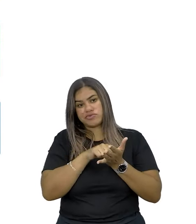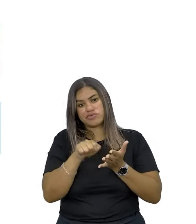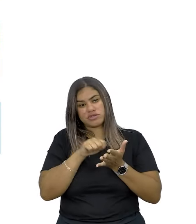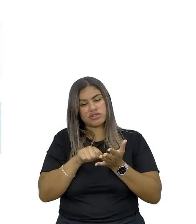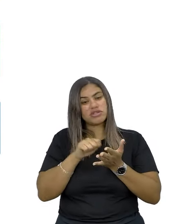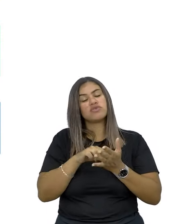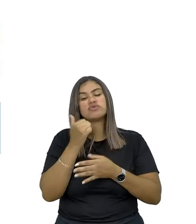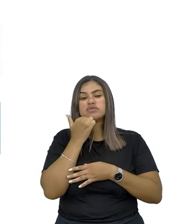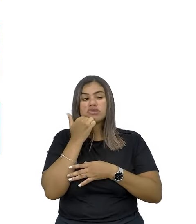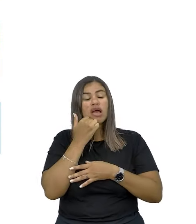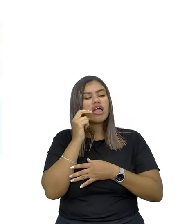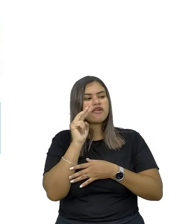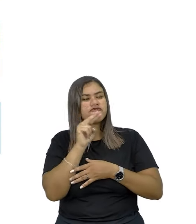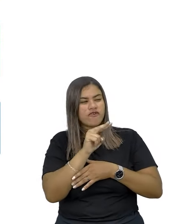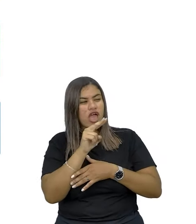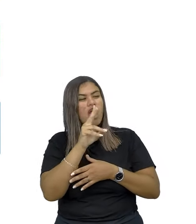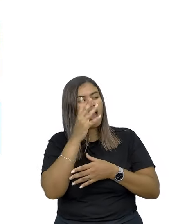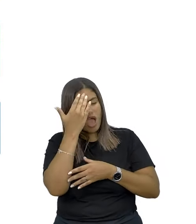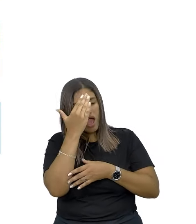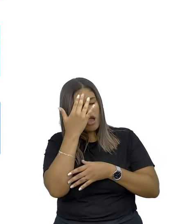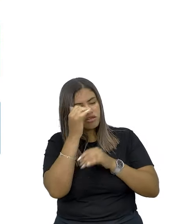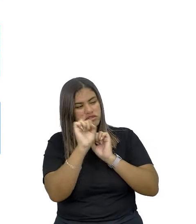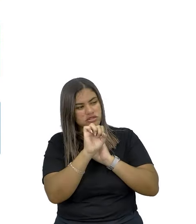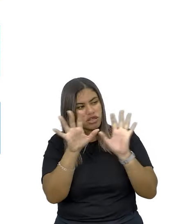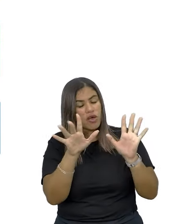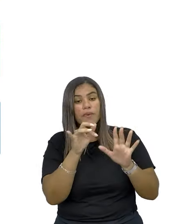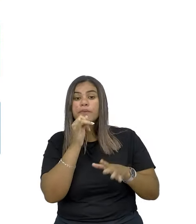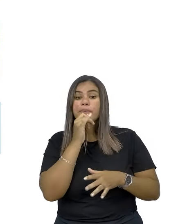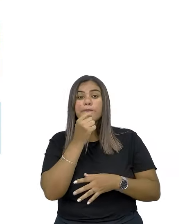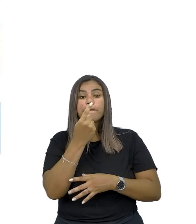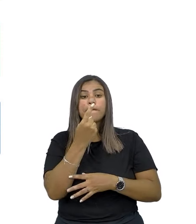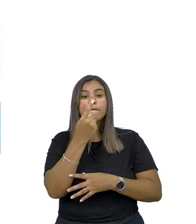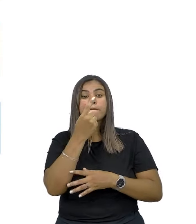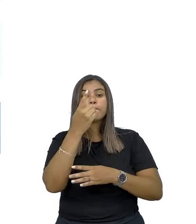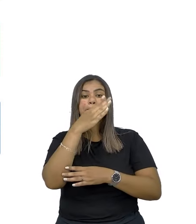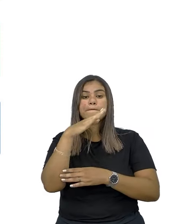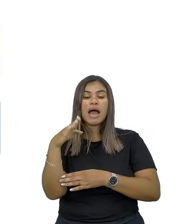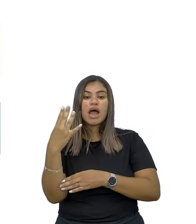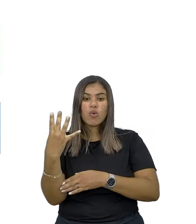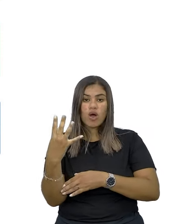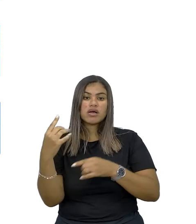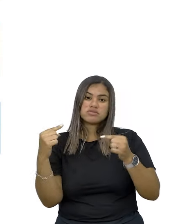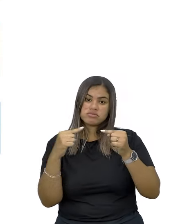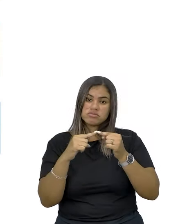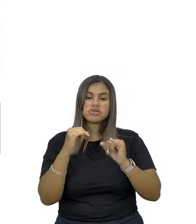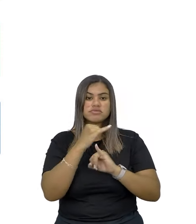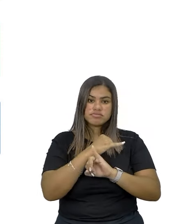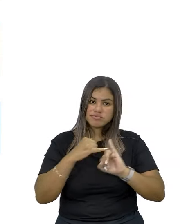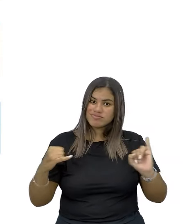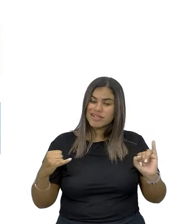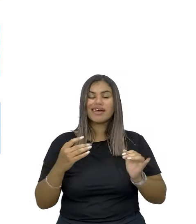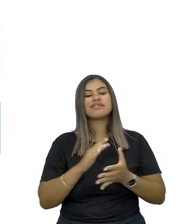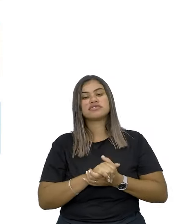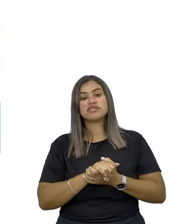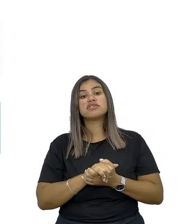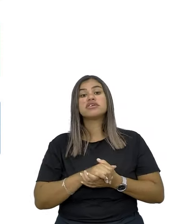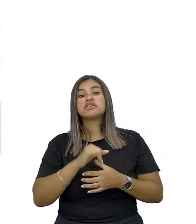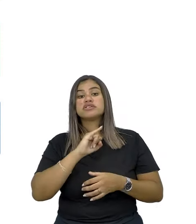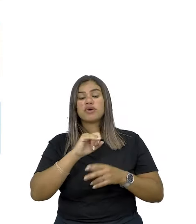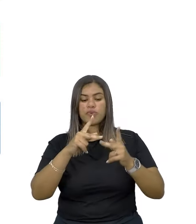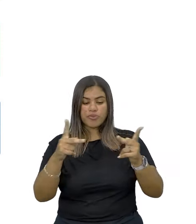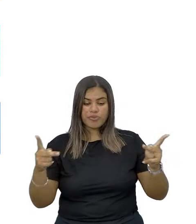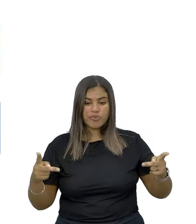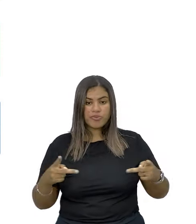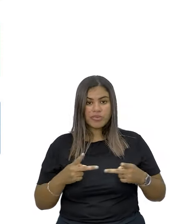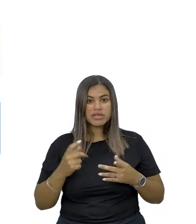ler esse número, ele sabe entender esse número. Ele vê lá 1/4, ele sabe que é 1/4, que é a metade daquilo. Quando eu vou comprar uma pizza, vamos